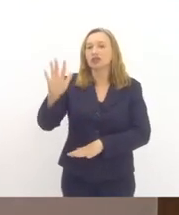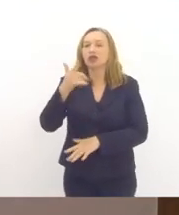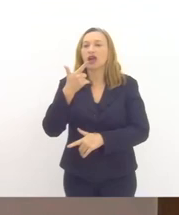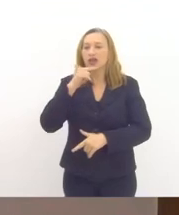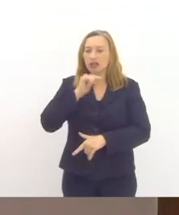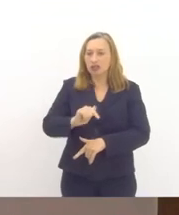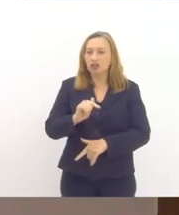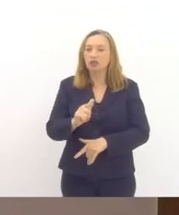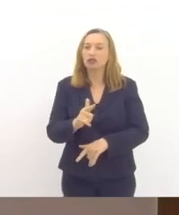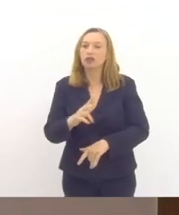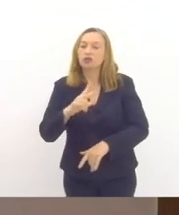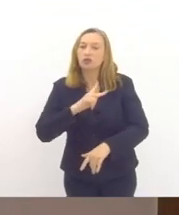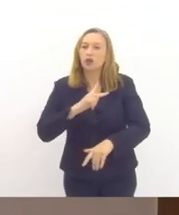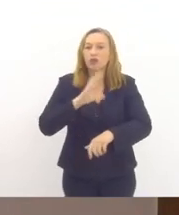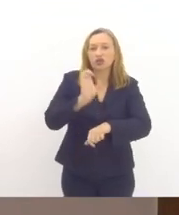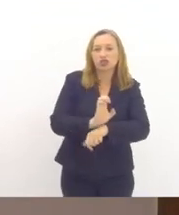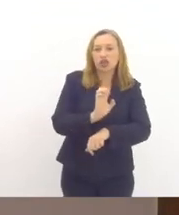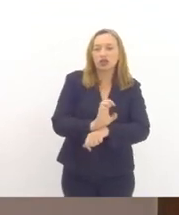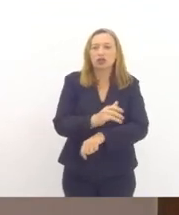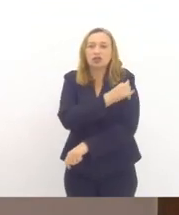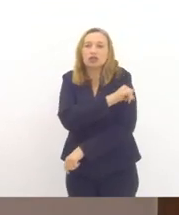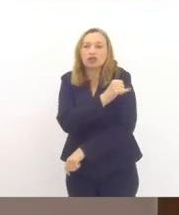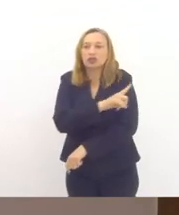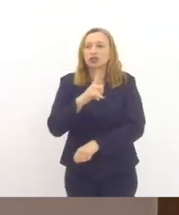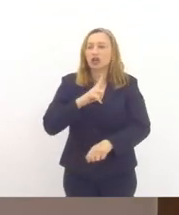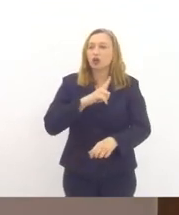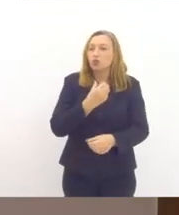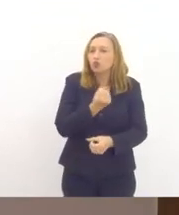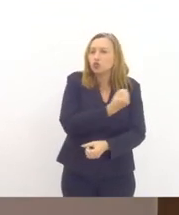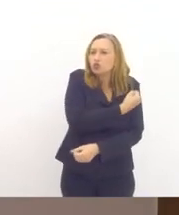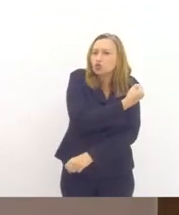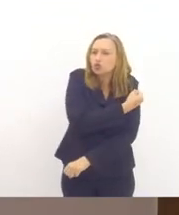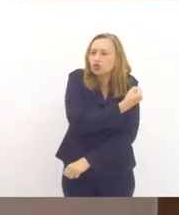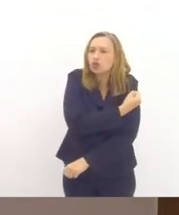ele contempla um número de alunos